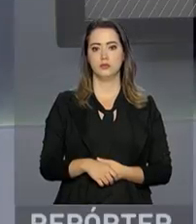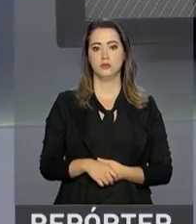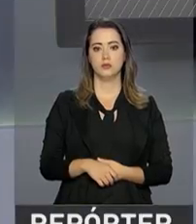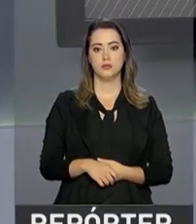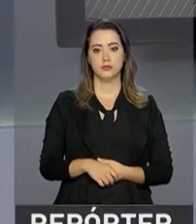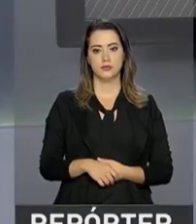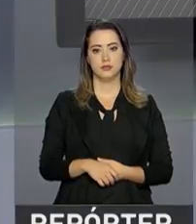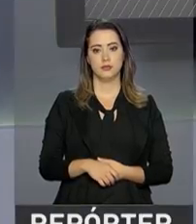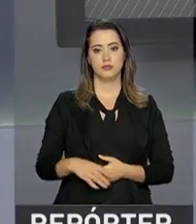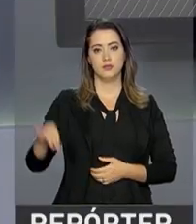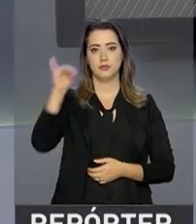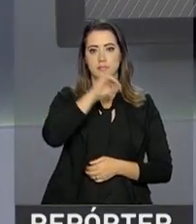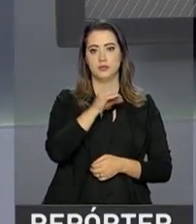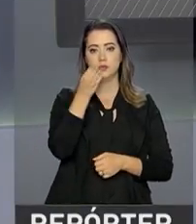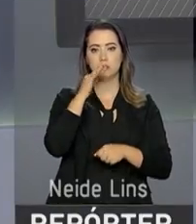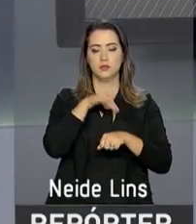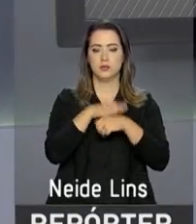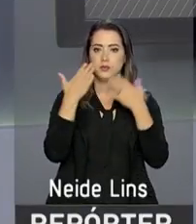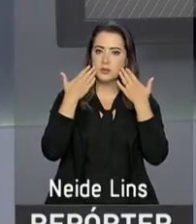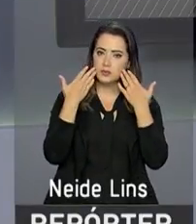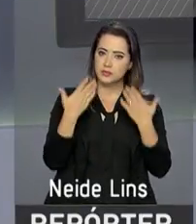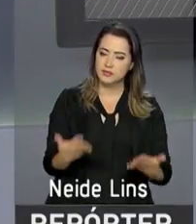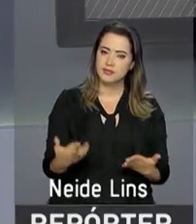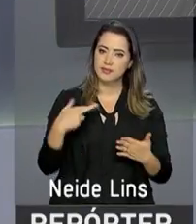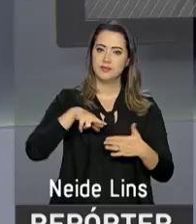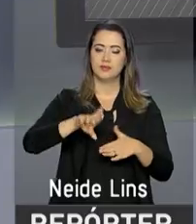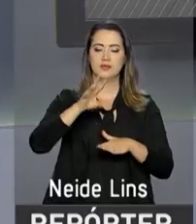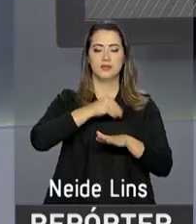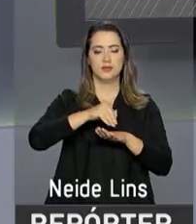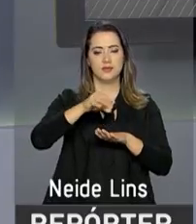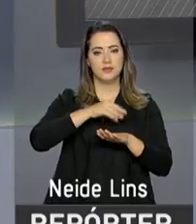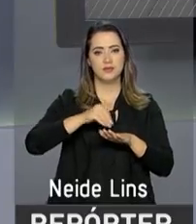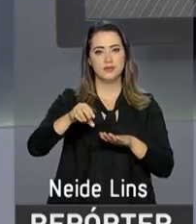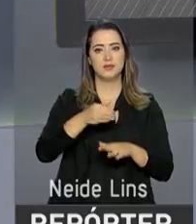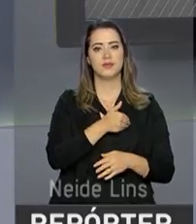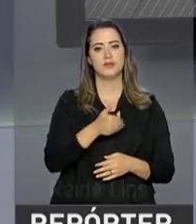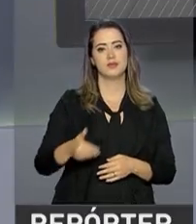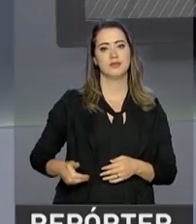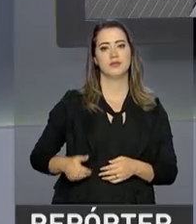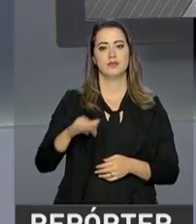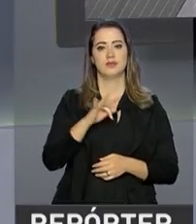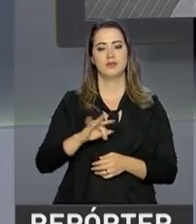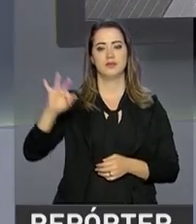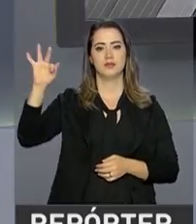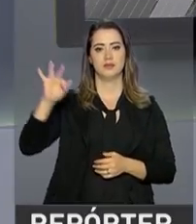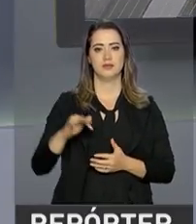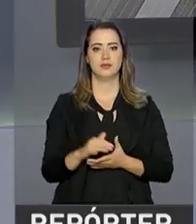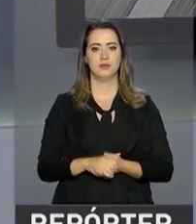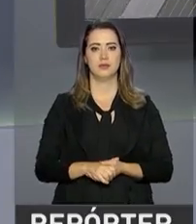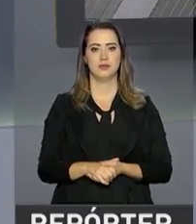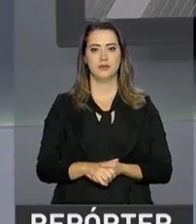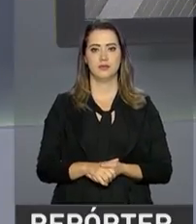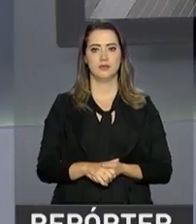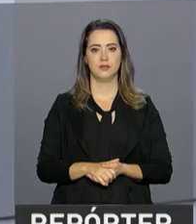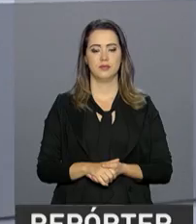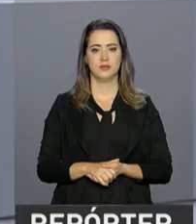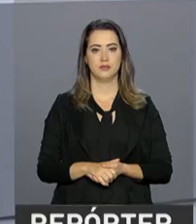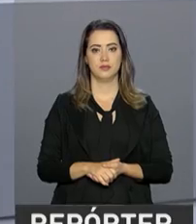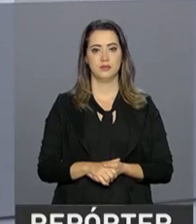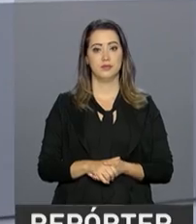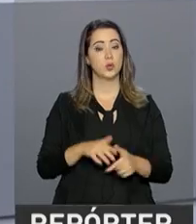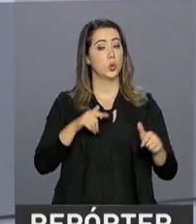olá boa noite começa agora mais uma edição do repórter nbr com as notícias do governo federal